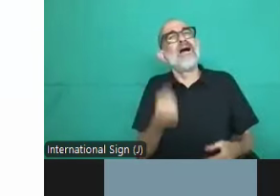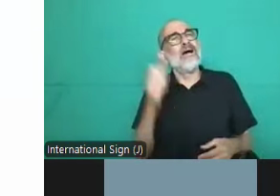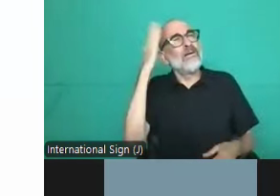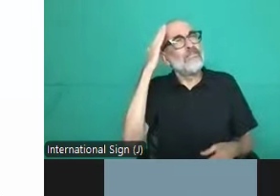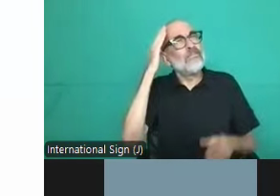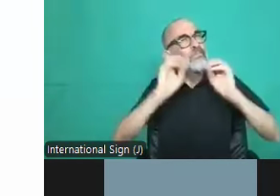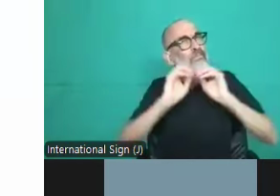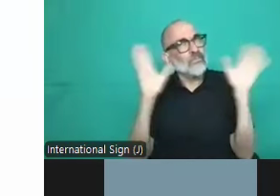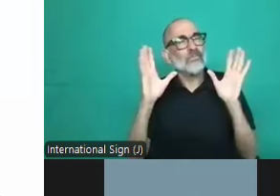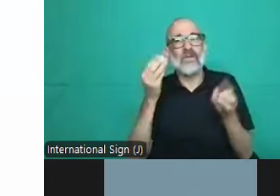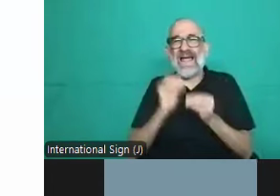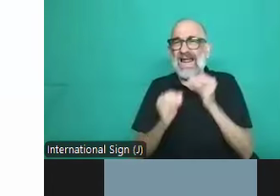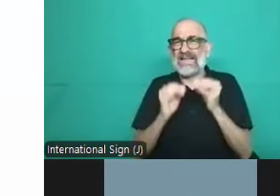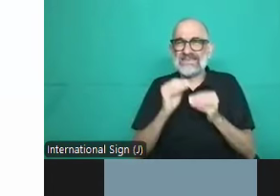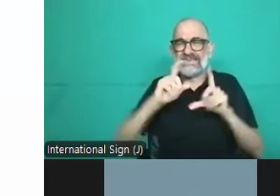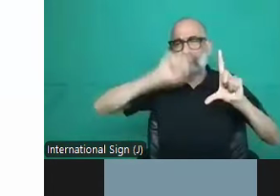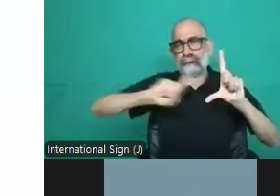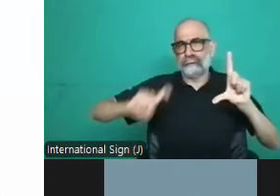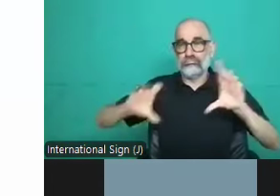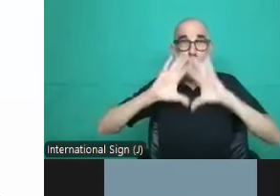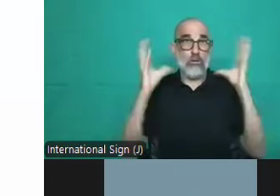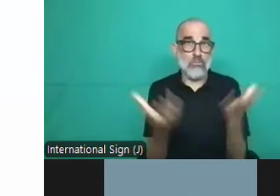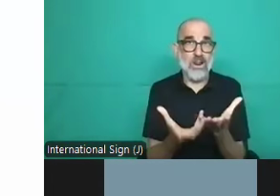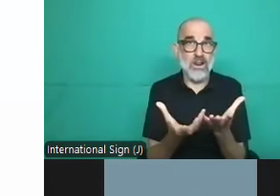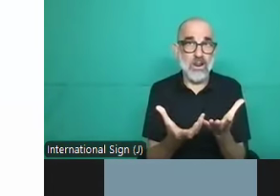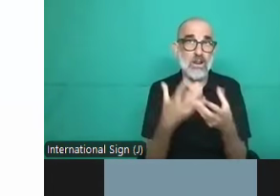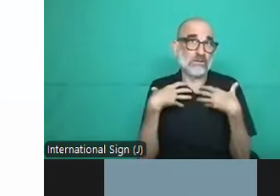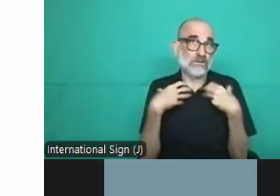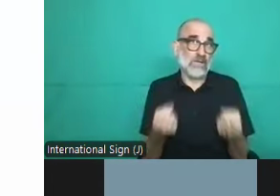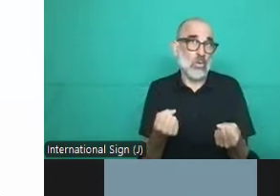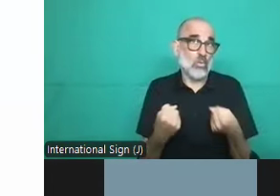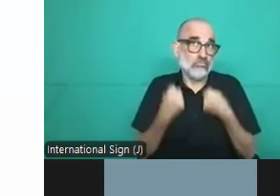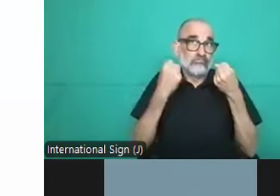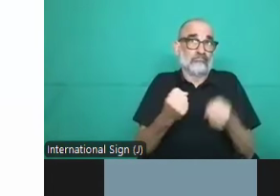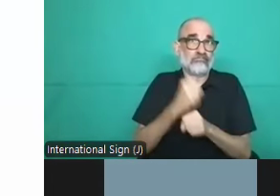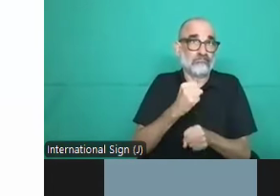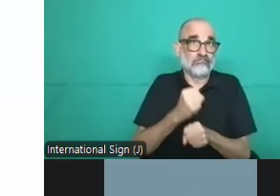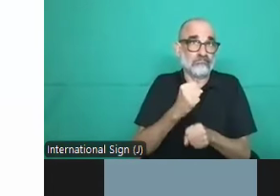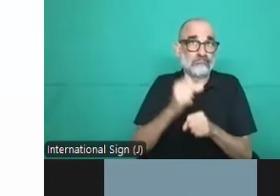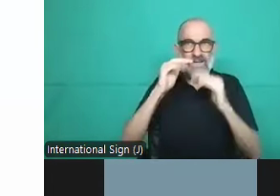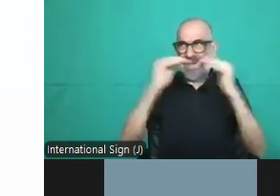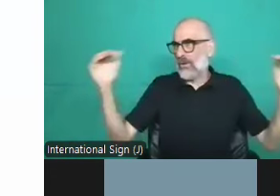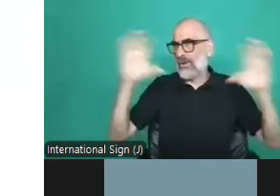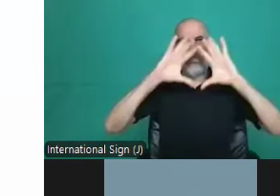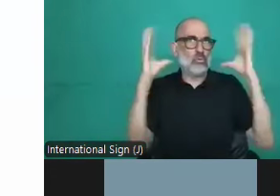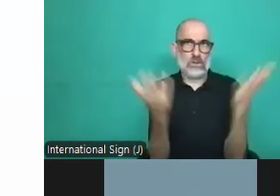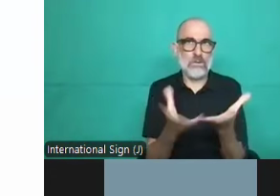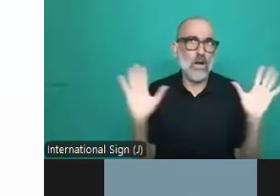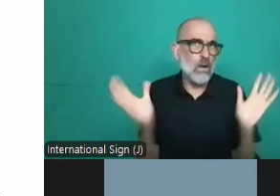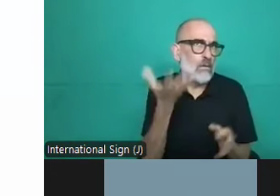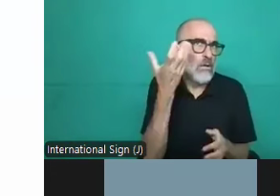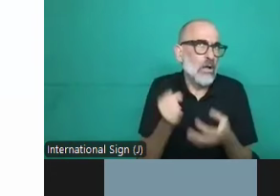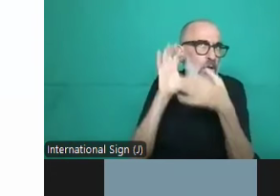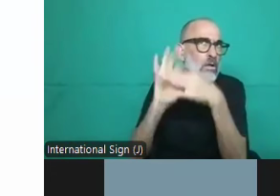componente do trabalho, inversión en este educação, recurso humano, investimento el em tema de equidad de recursos género humanos, y las condiciones equidade de de trabajo y bienestar gênero, de los